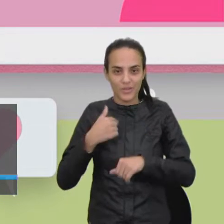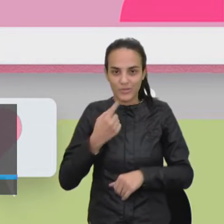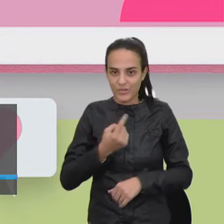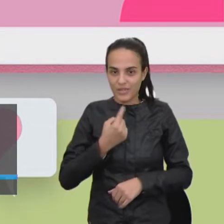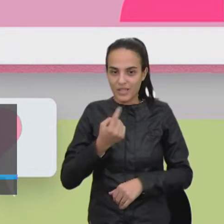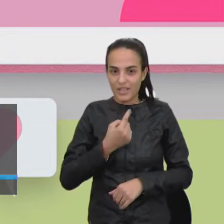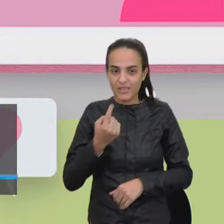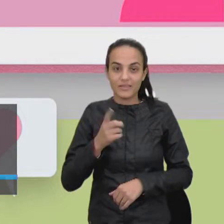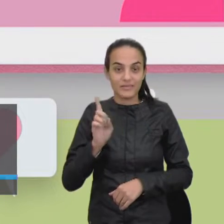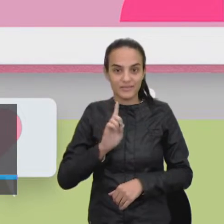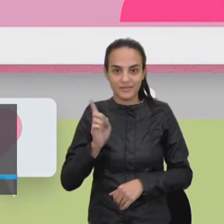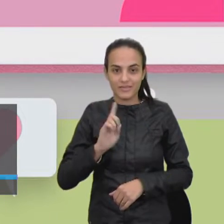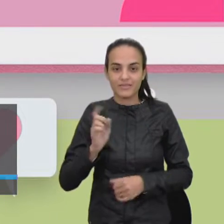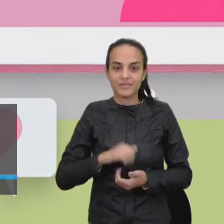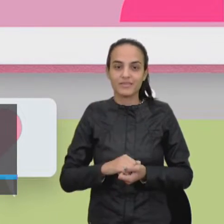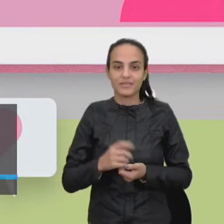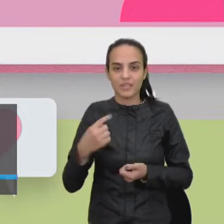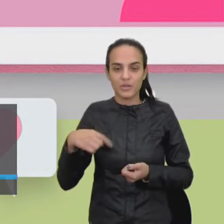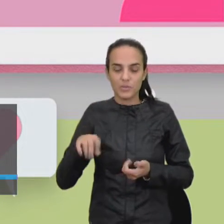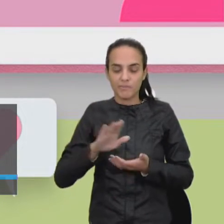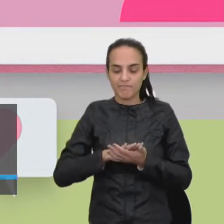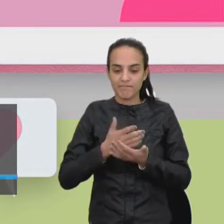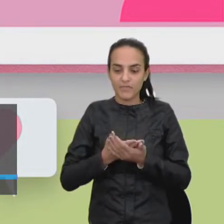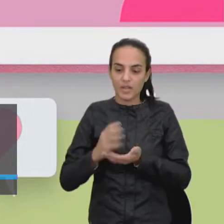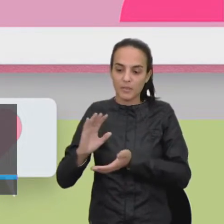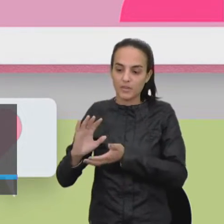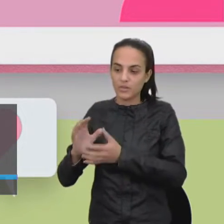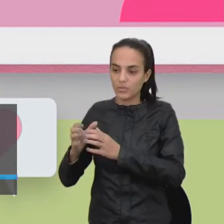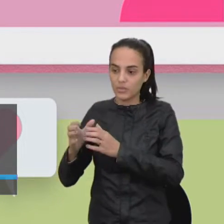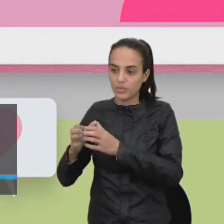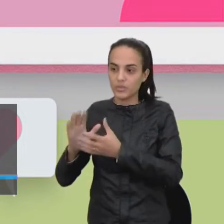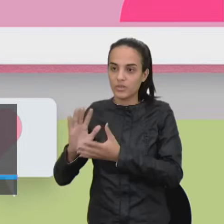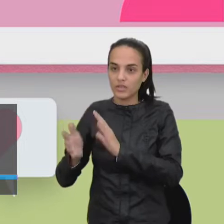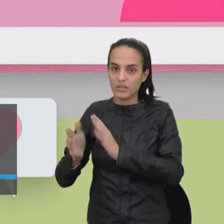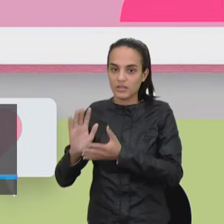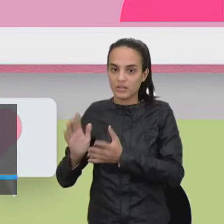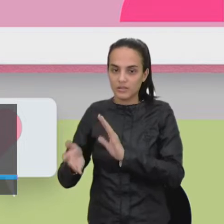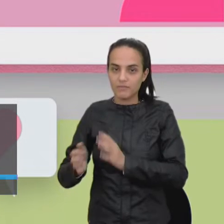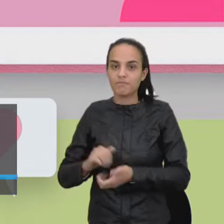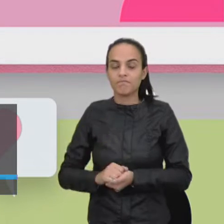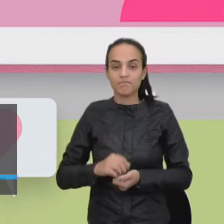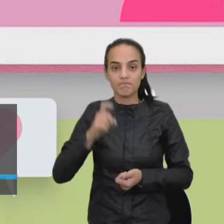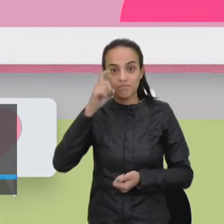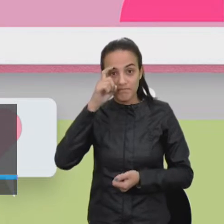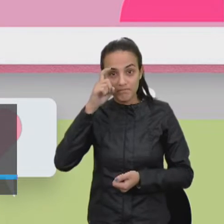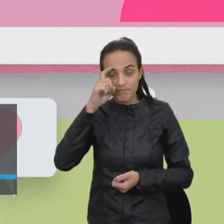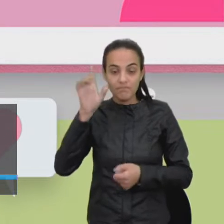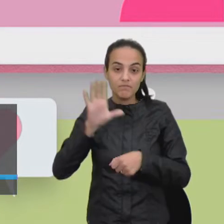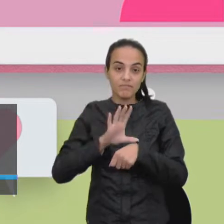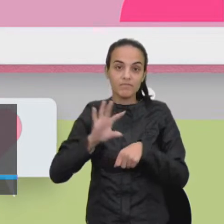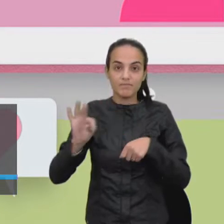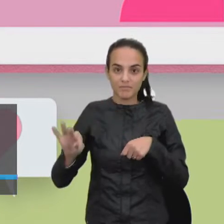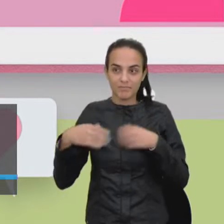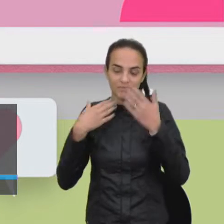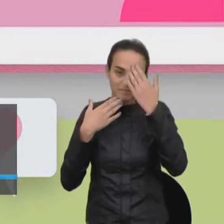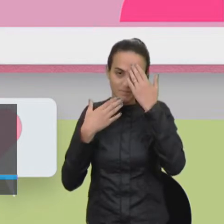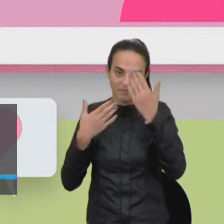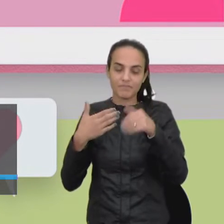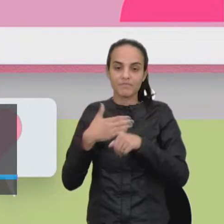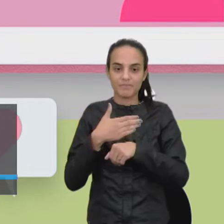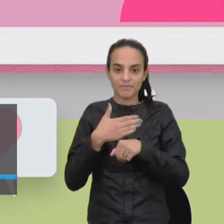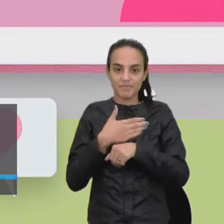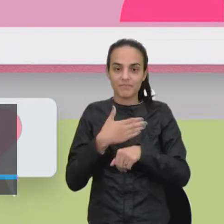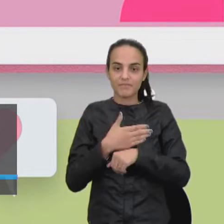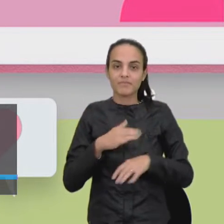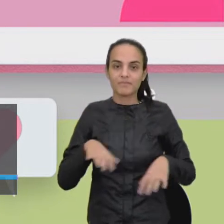com eles. Primeiro os nossos intérpretes de Libra, nós estamos aí com o Matheus e a Thalita, muito obrigado aí pela participação de